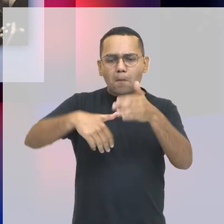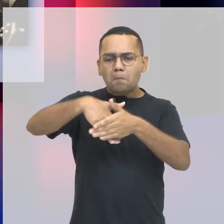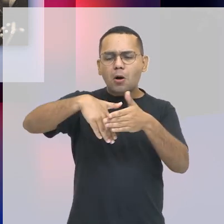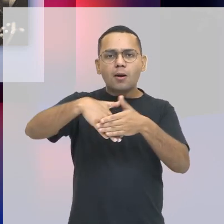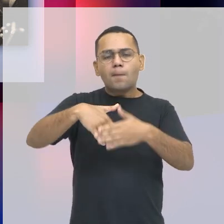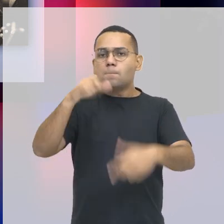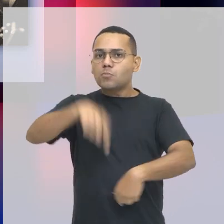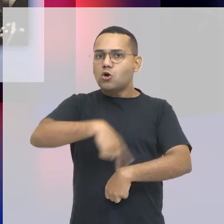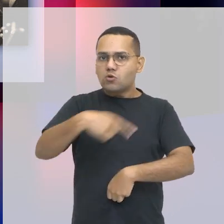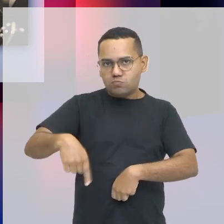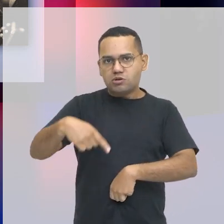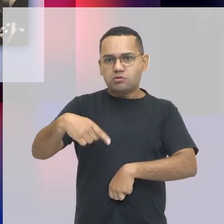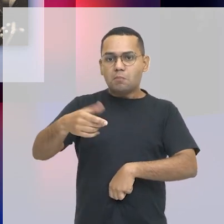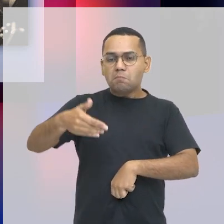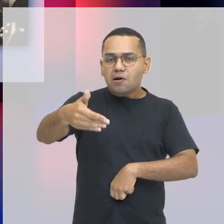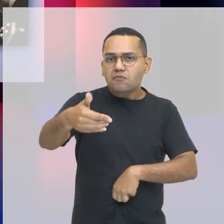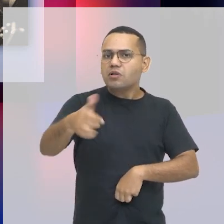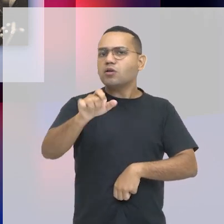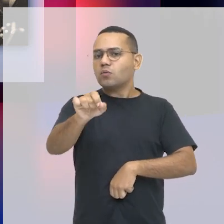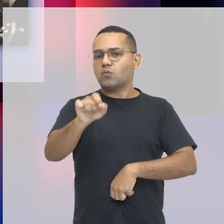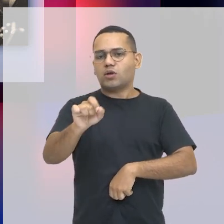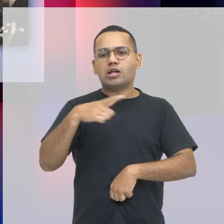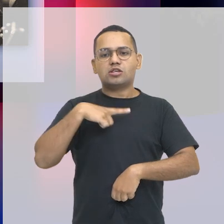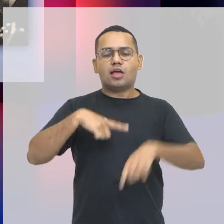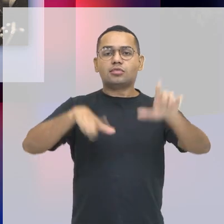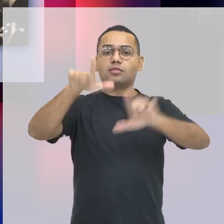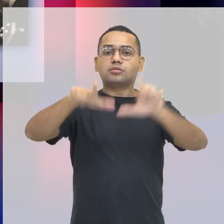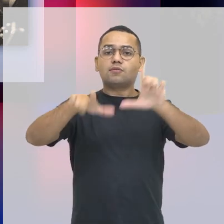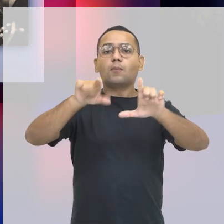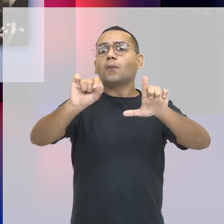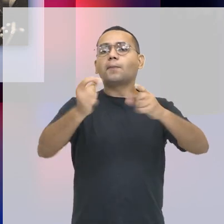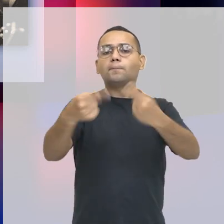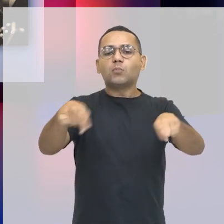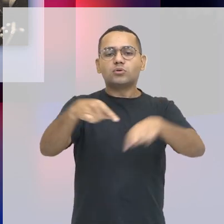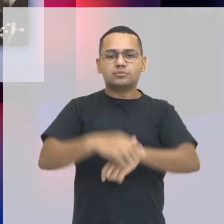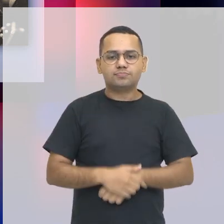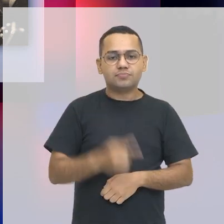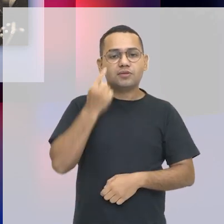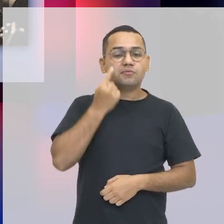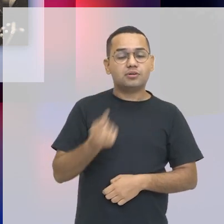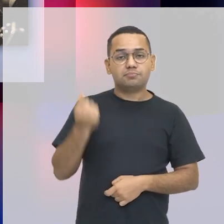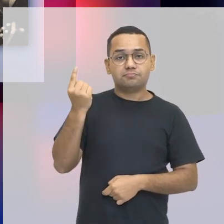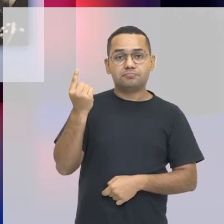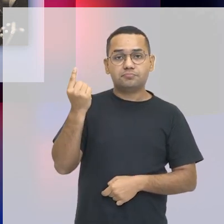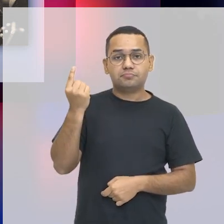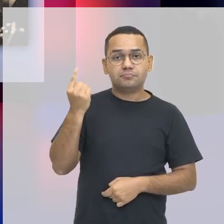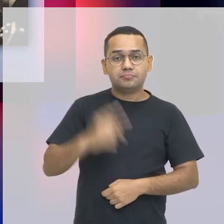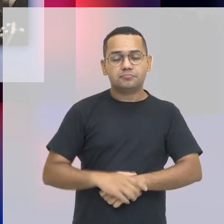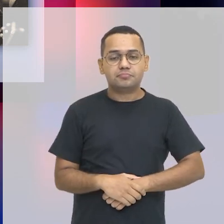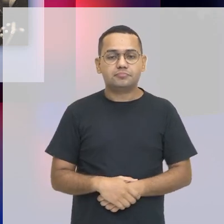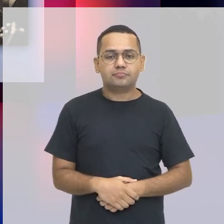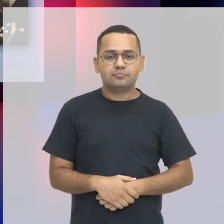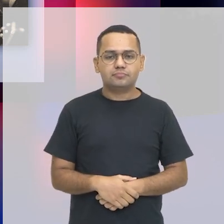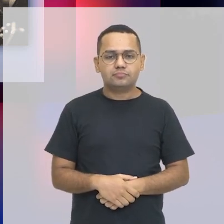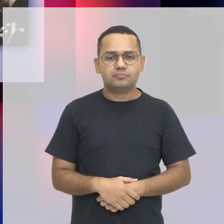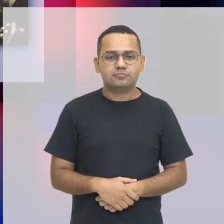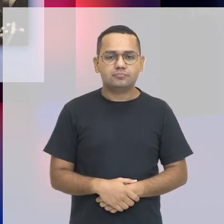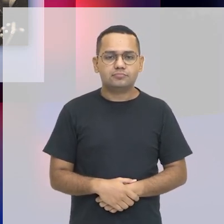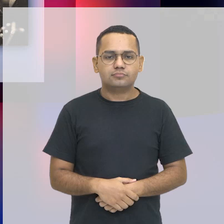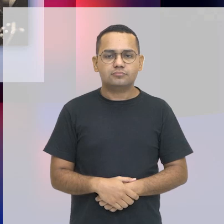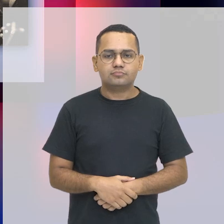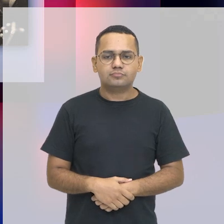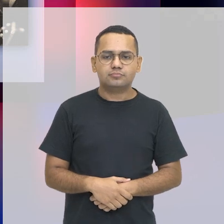esses festivais de música. Nesse momento surgiram artistas como Elis Regina, Milton Nascimento, Chico